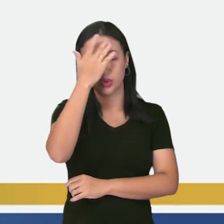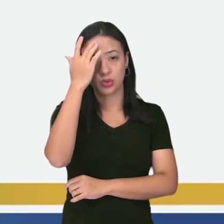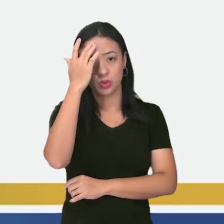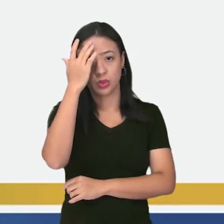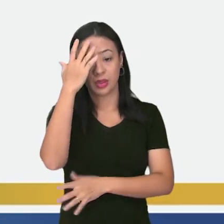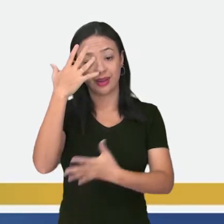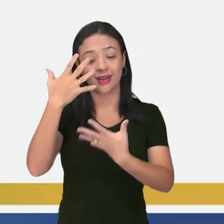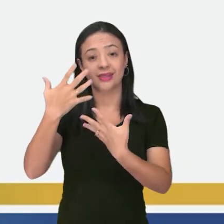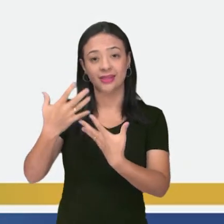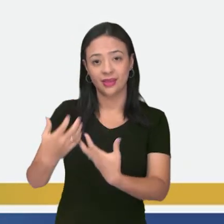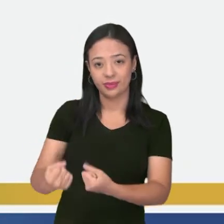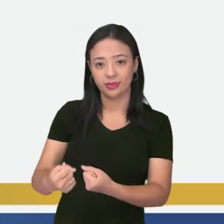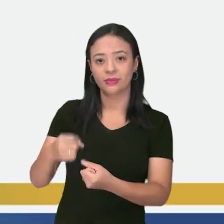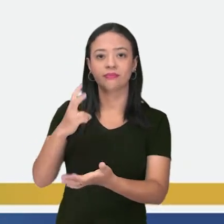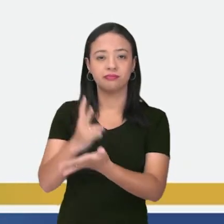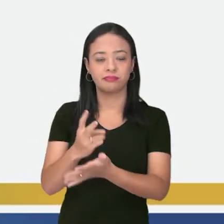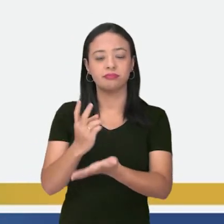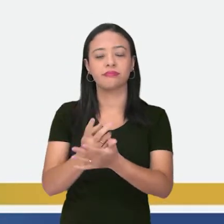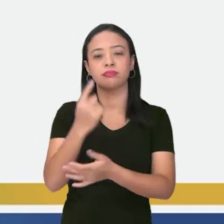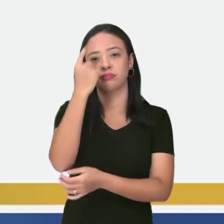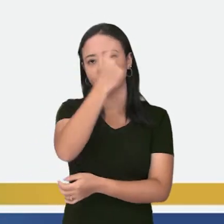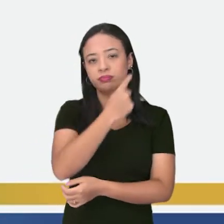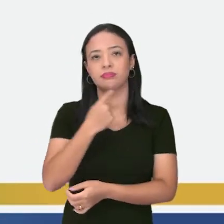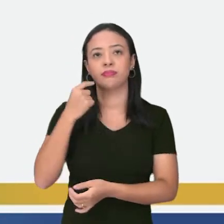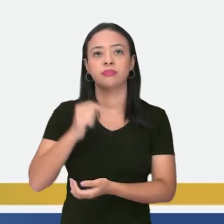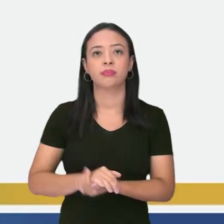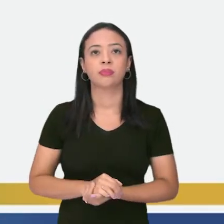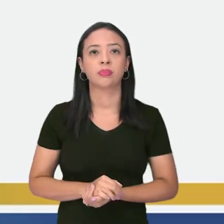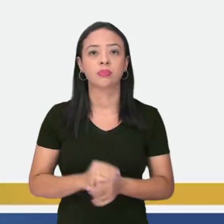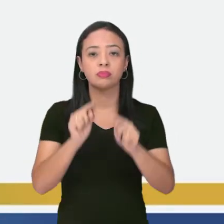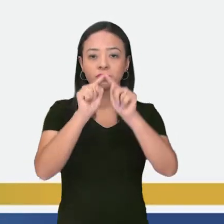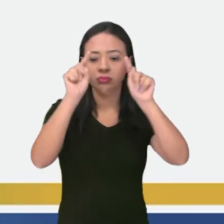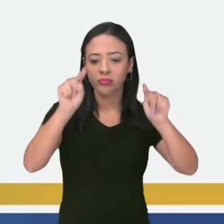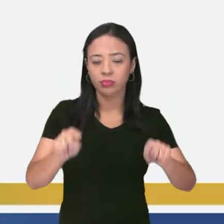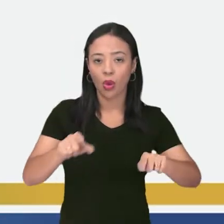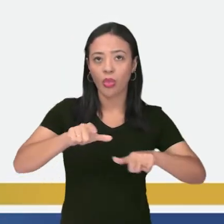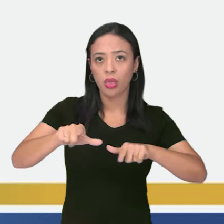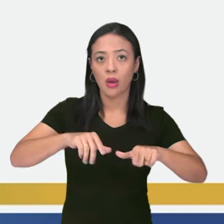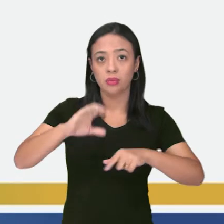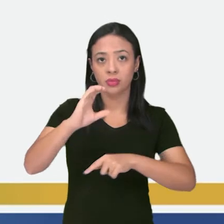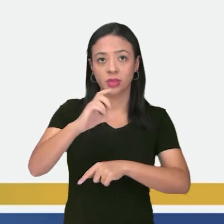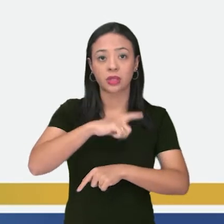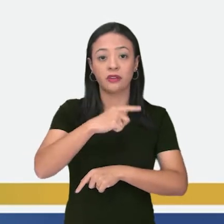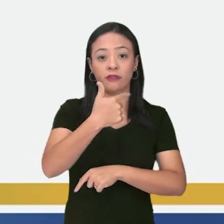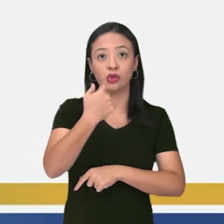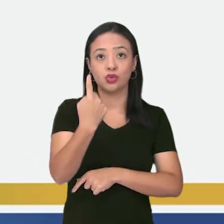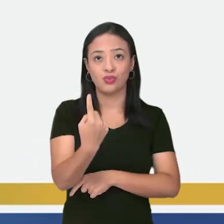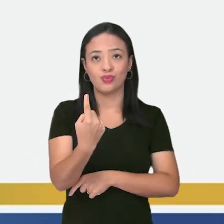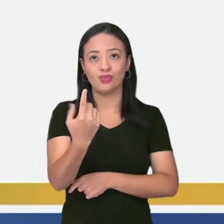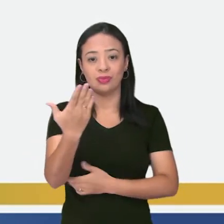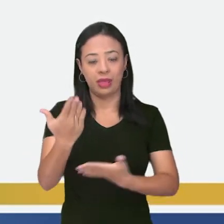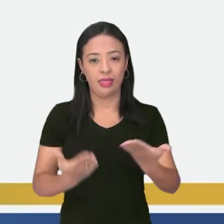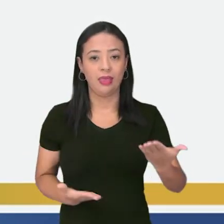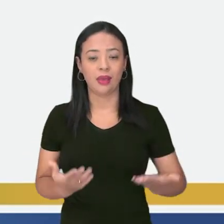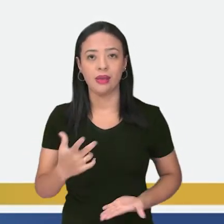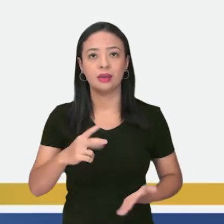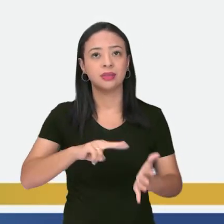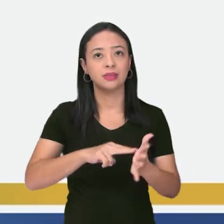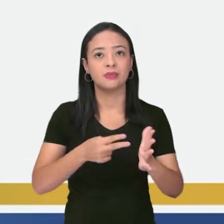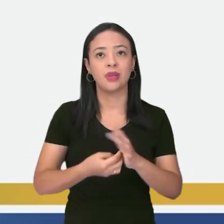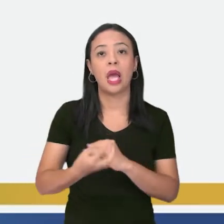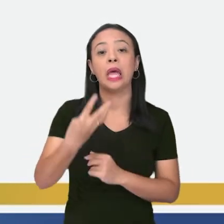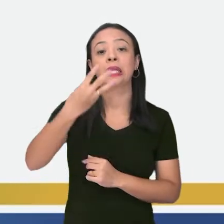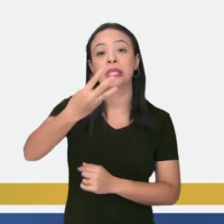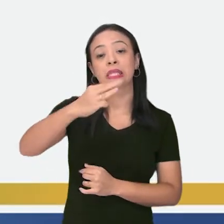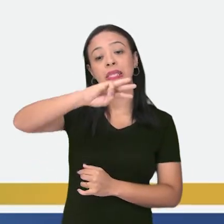10 clientes por hora. O funcionário C, ele tem 21 atendimentos em 3 horas e meia. A mesma